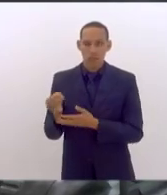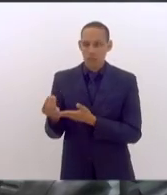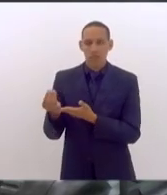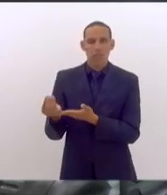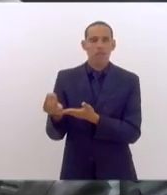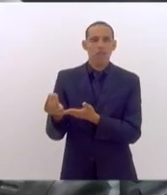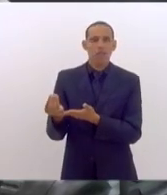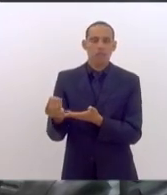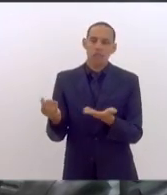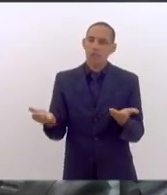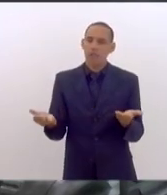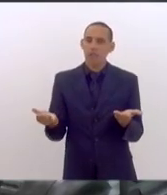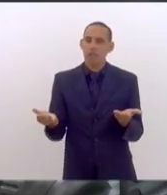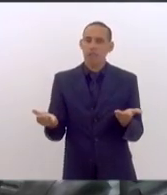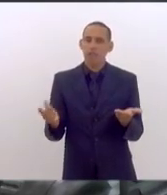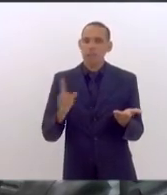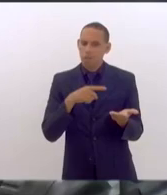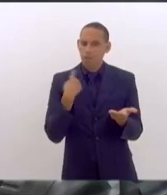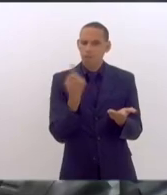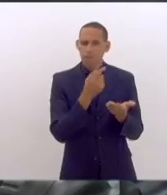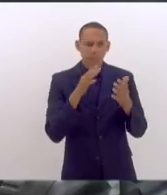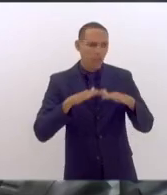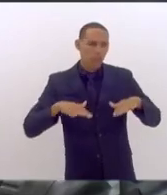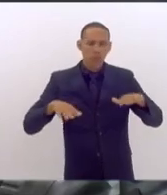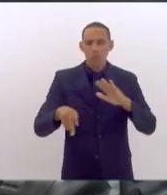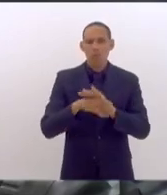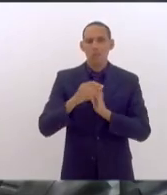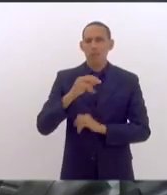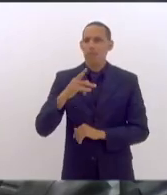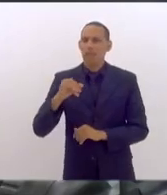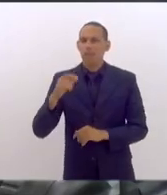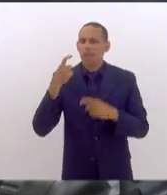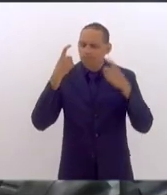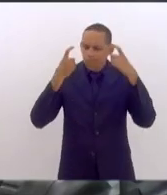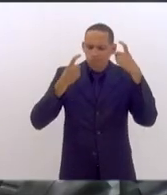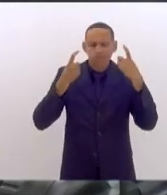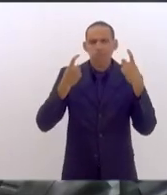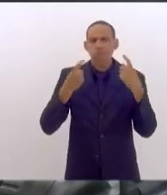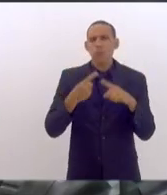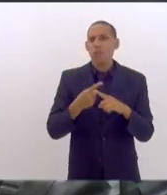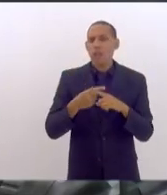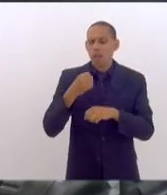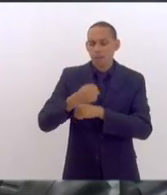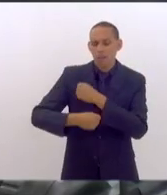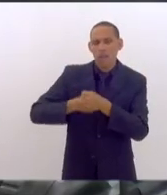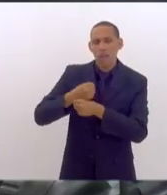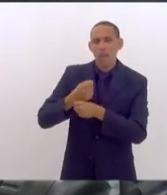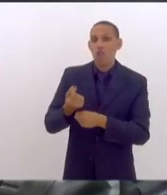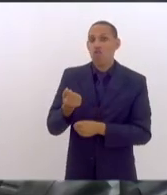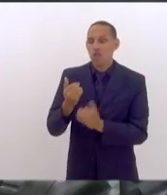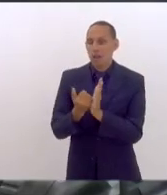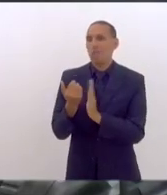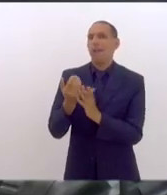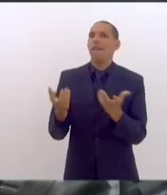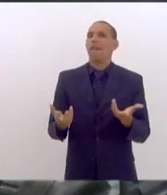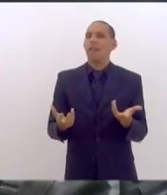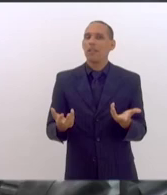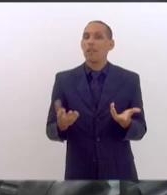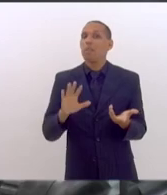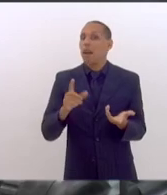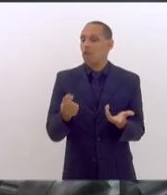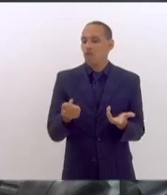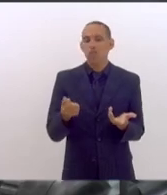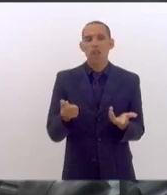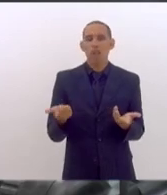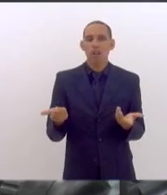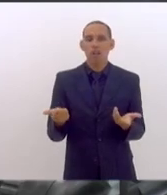que se que todos nós que fazemos para serviço temos preocupado né Ano que vem vou querer aumentar tarifa né e o